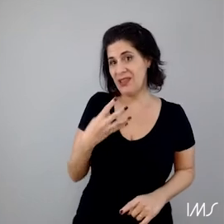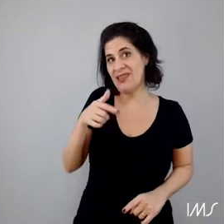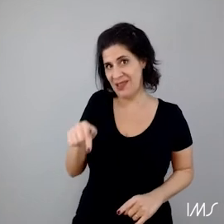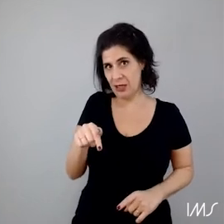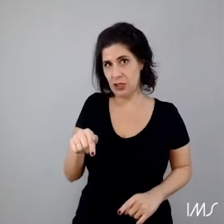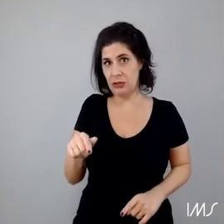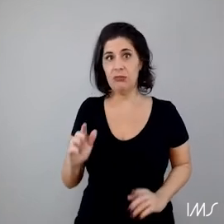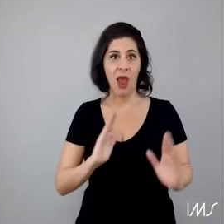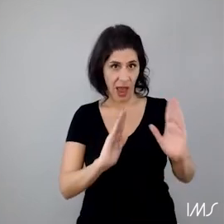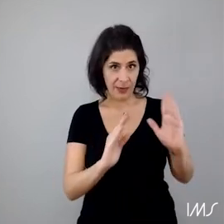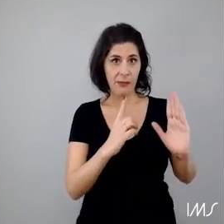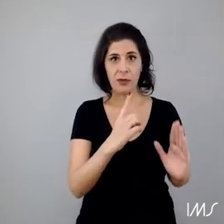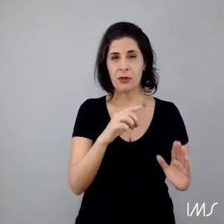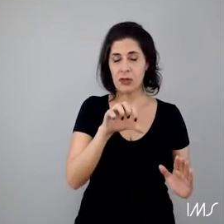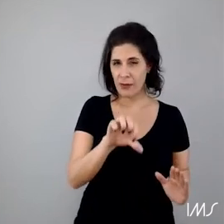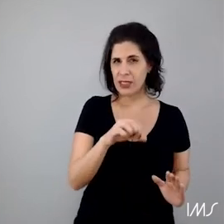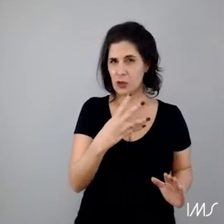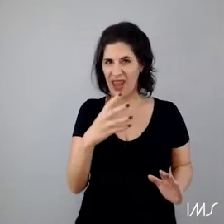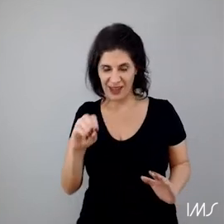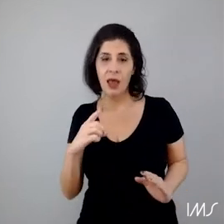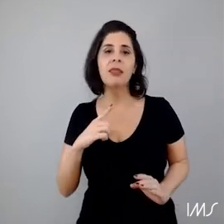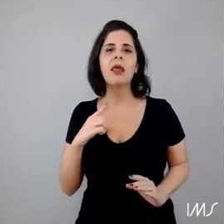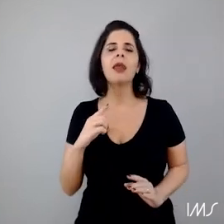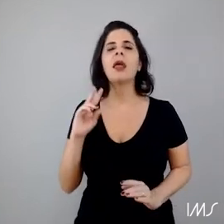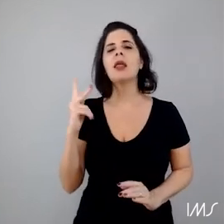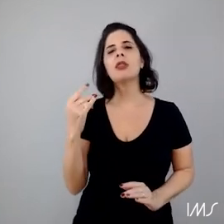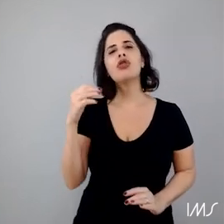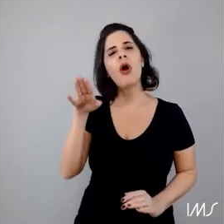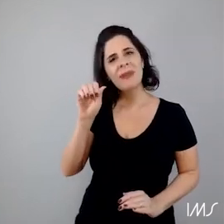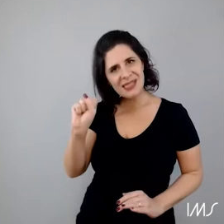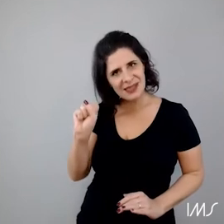Barros preparando o laboratório fotográfico